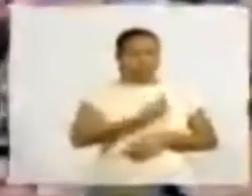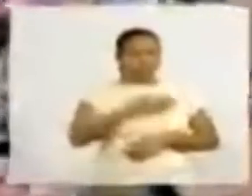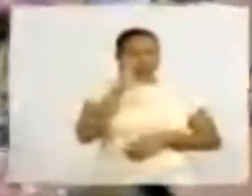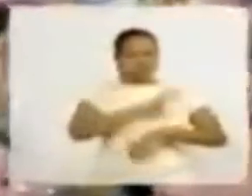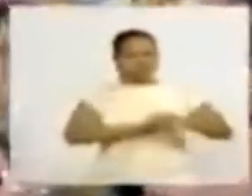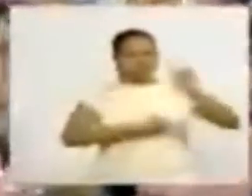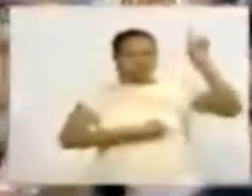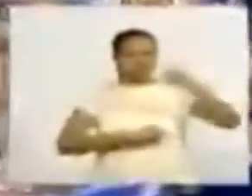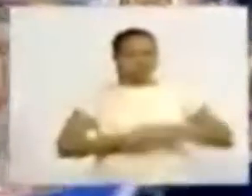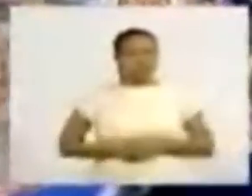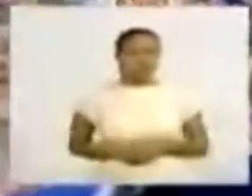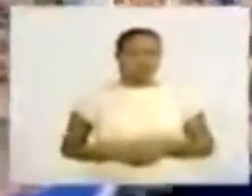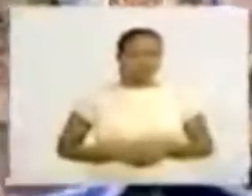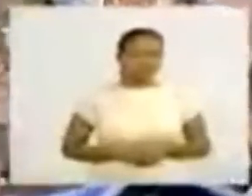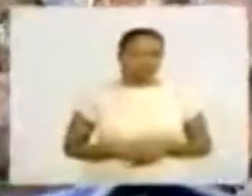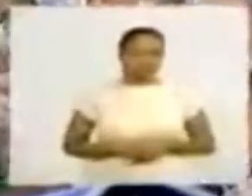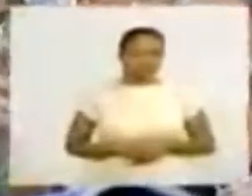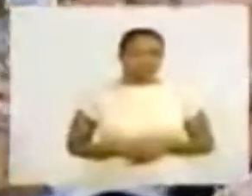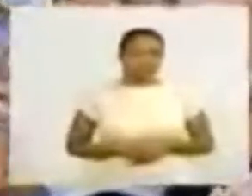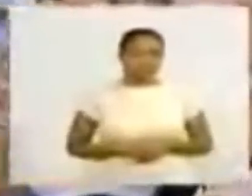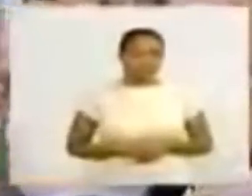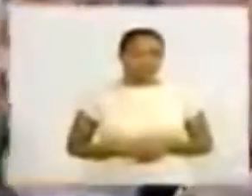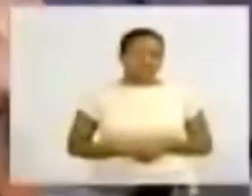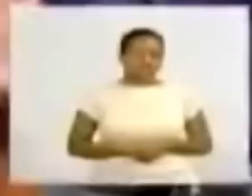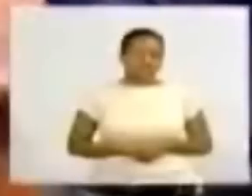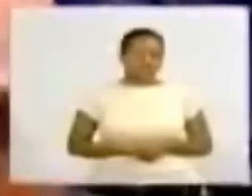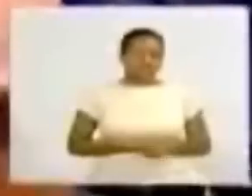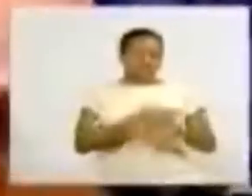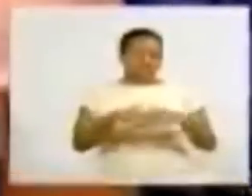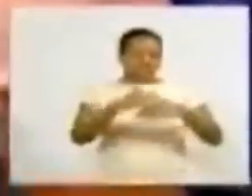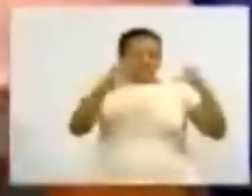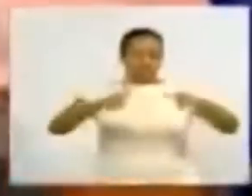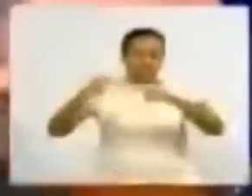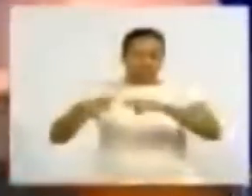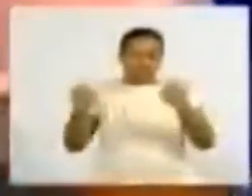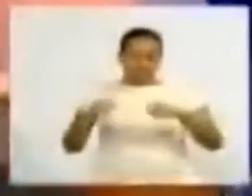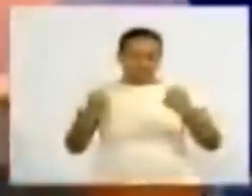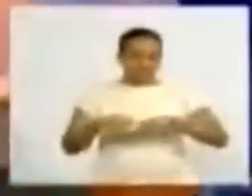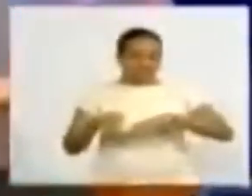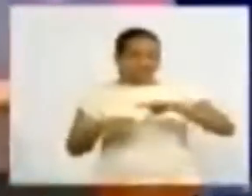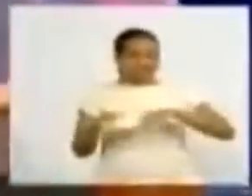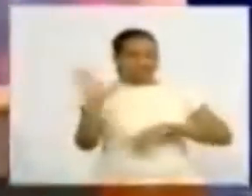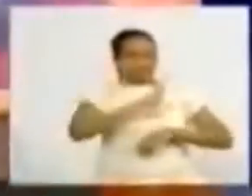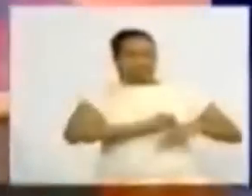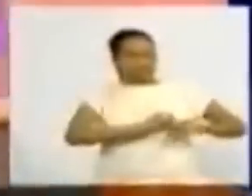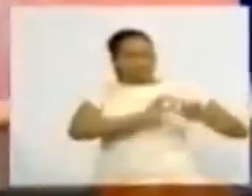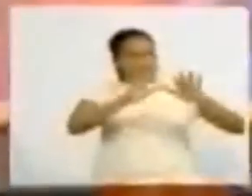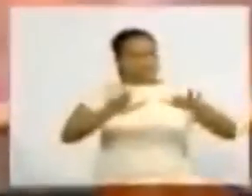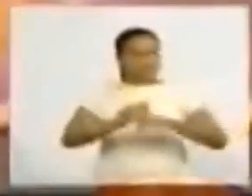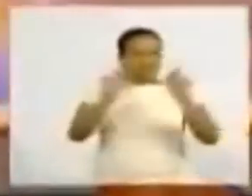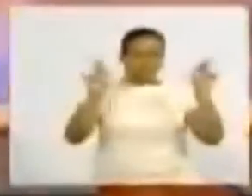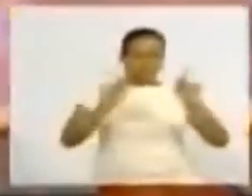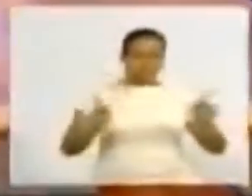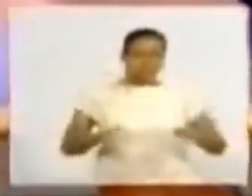sua misericórdia e de levar as chamas a todos os lugares que necessitam de amor, de